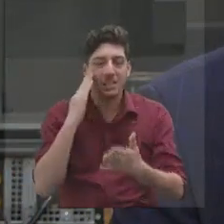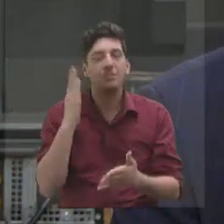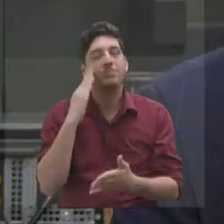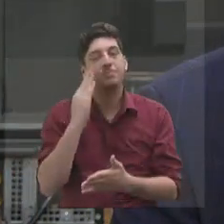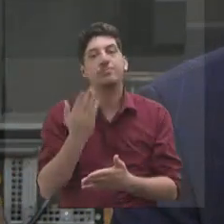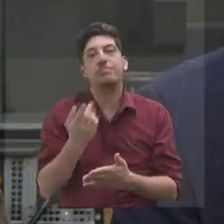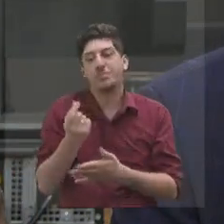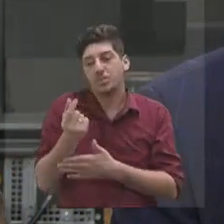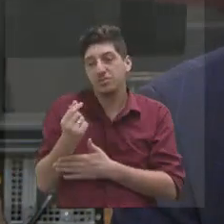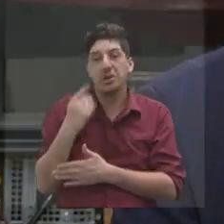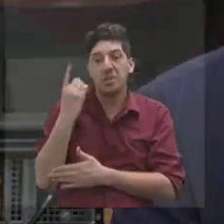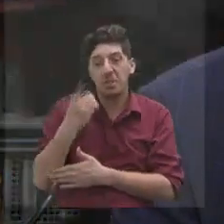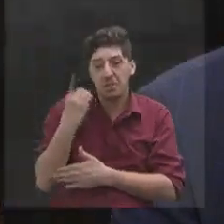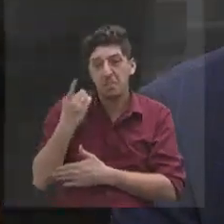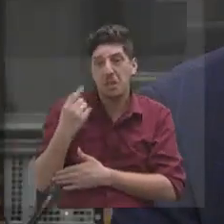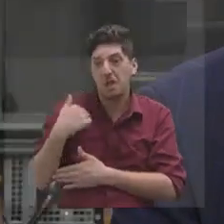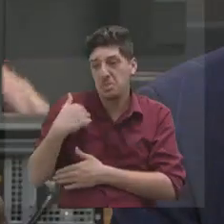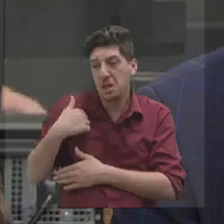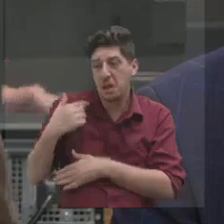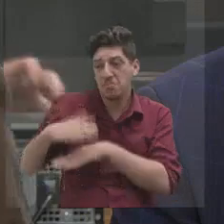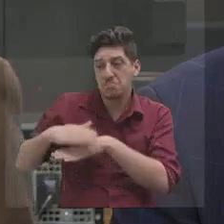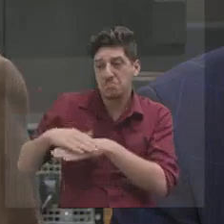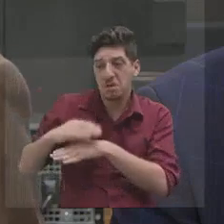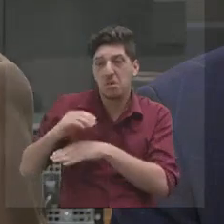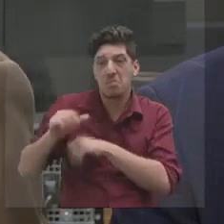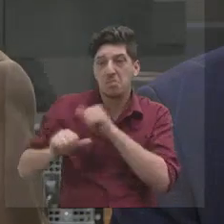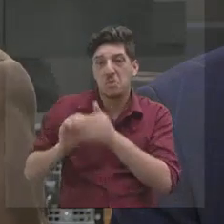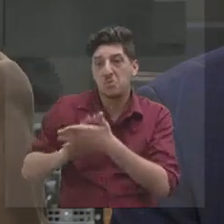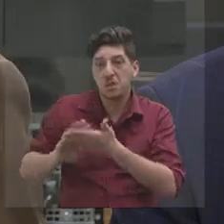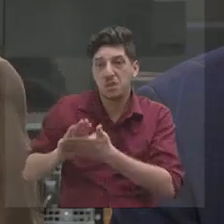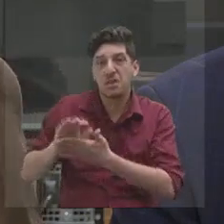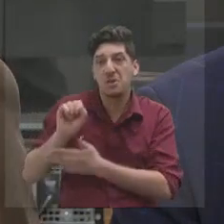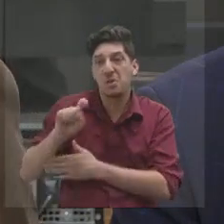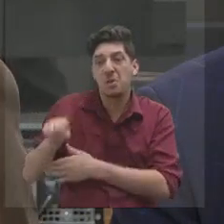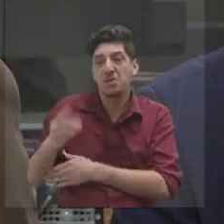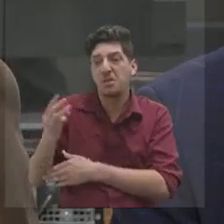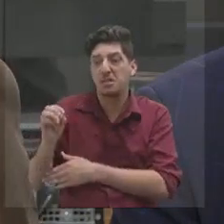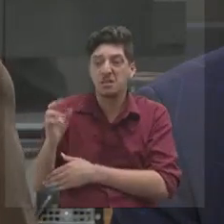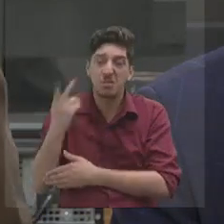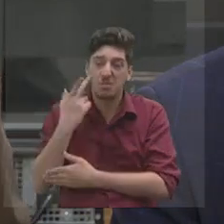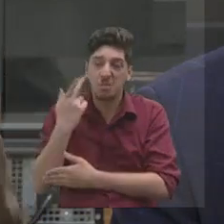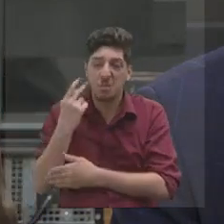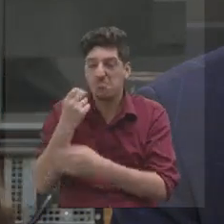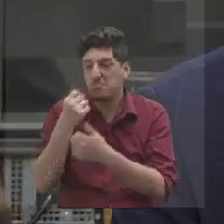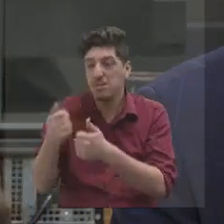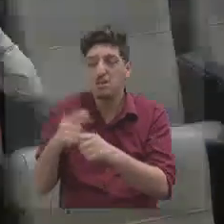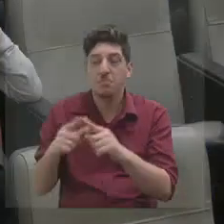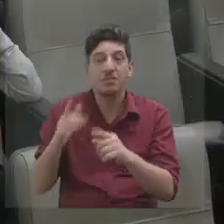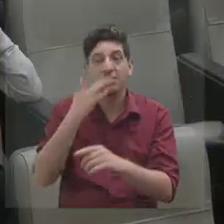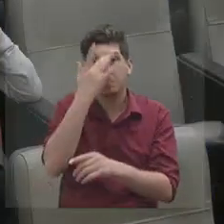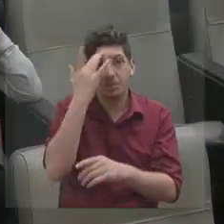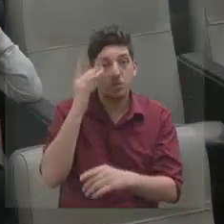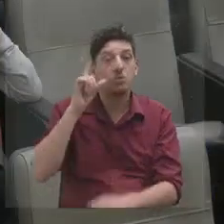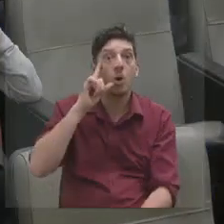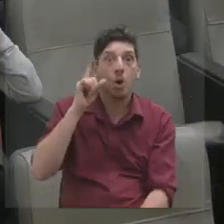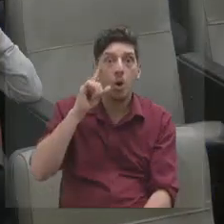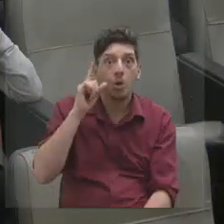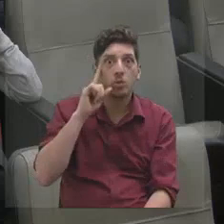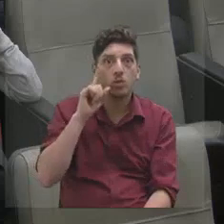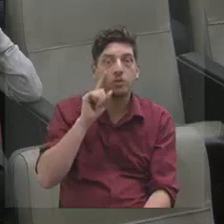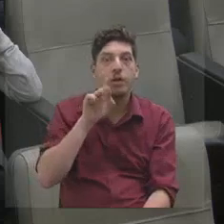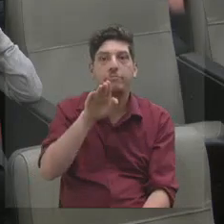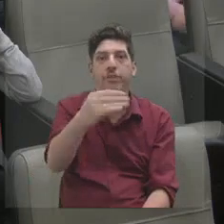pode não interferir muito pagar 8:30 mas o cidadão que tá ali todo dia é uma despesa considerável